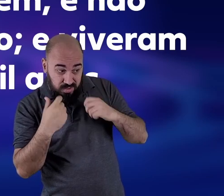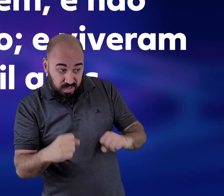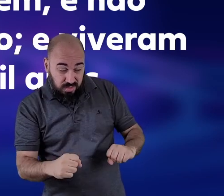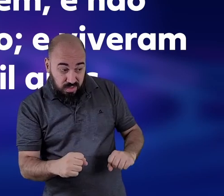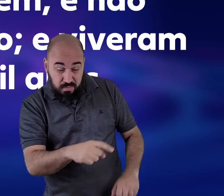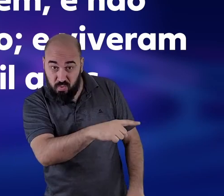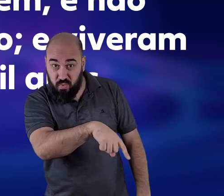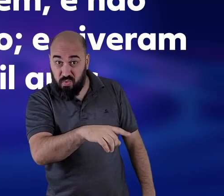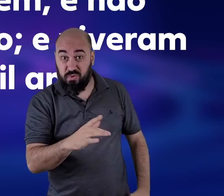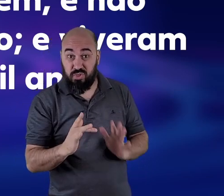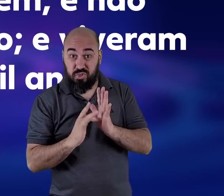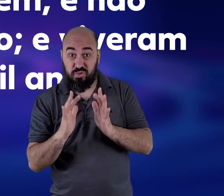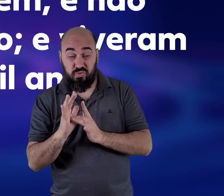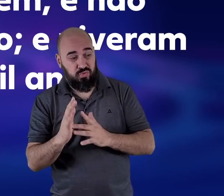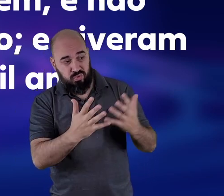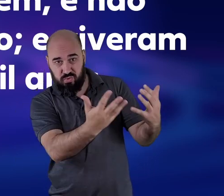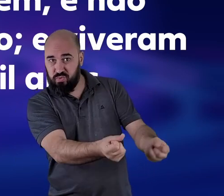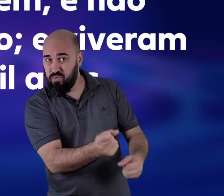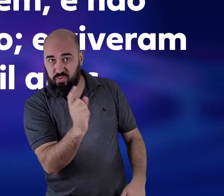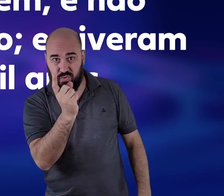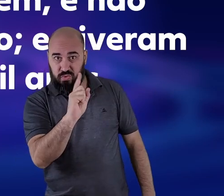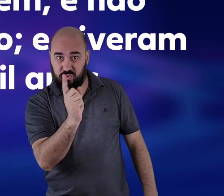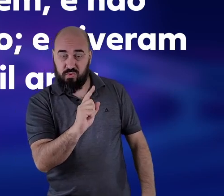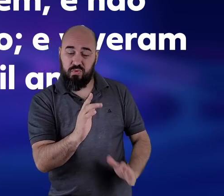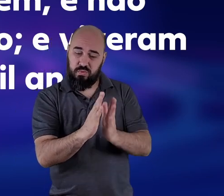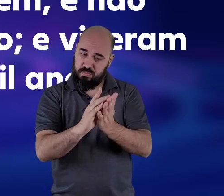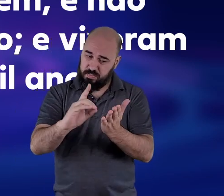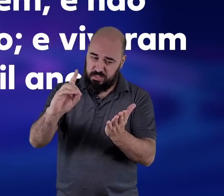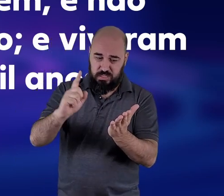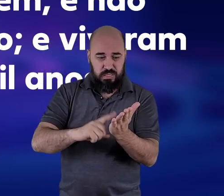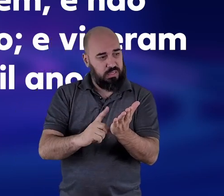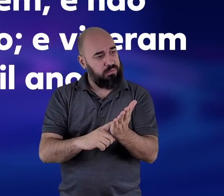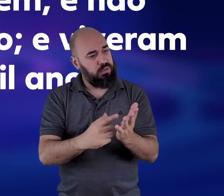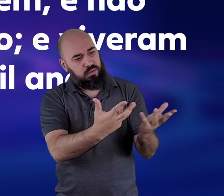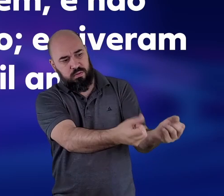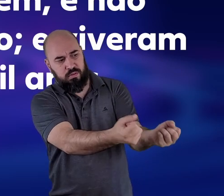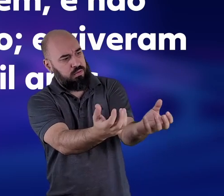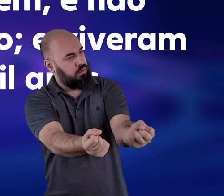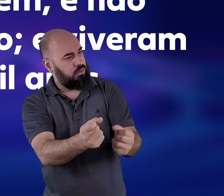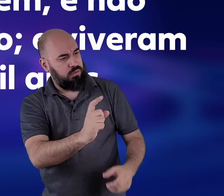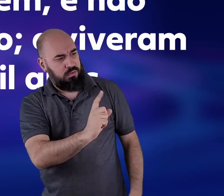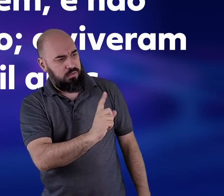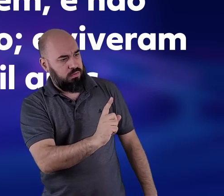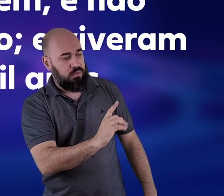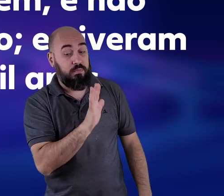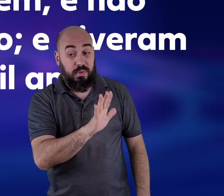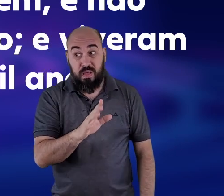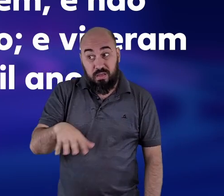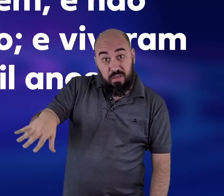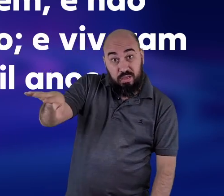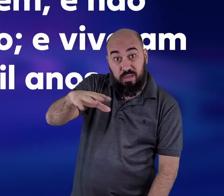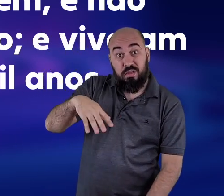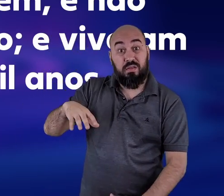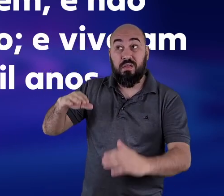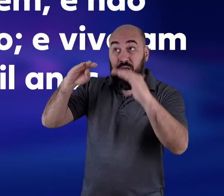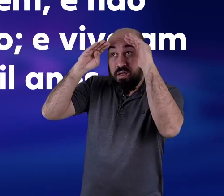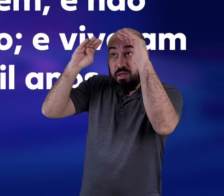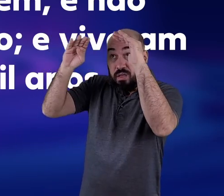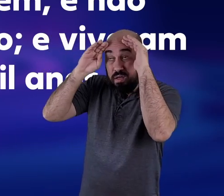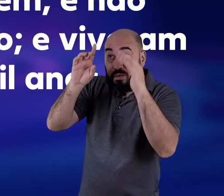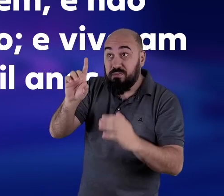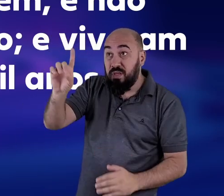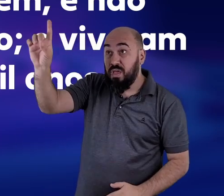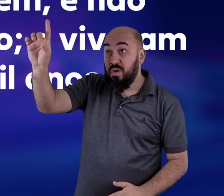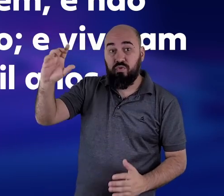Jesus, bem como por causa da palavra de Deus, tantos quantos não adoram a besta, nem tampouco a sua imagem,